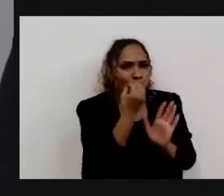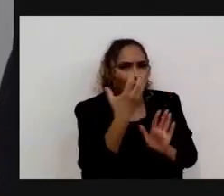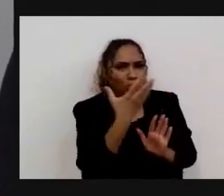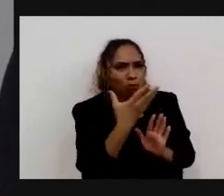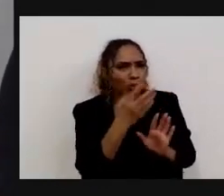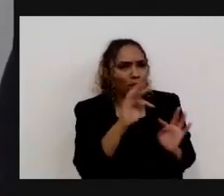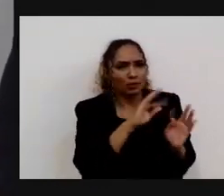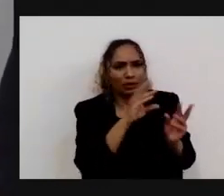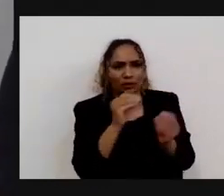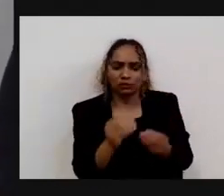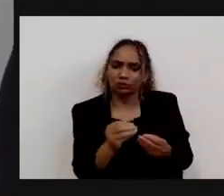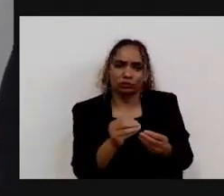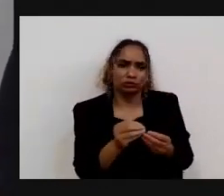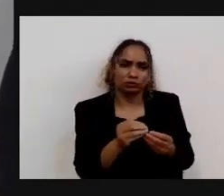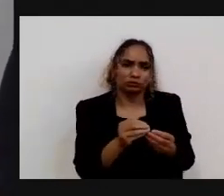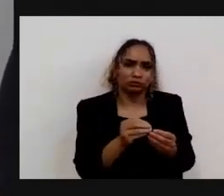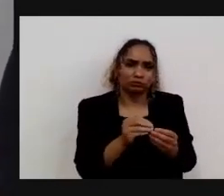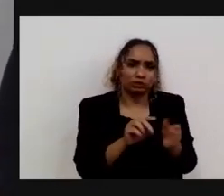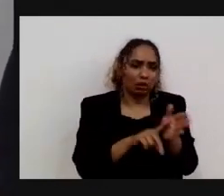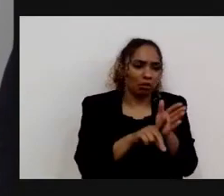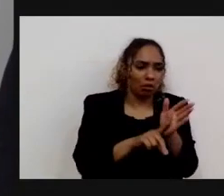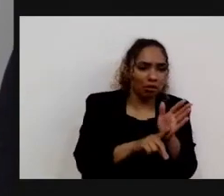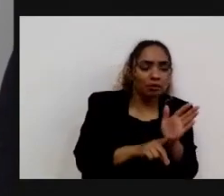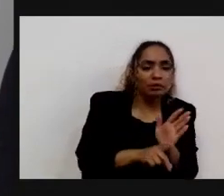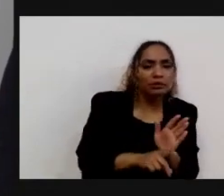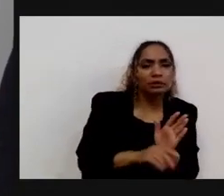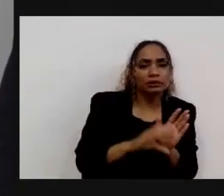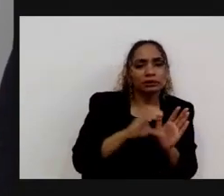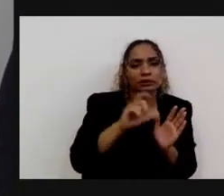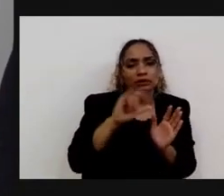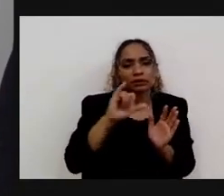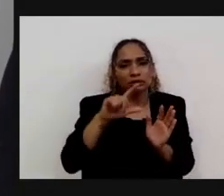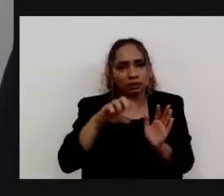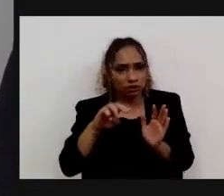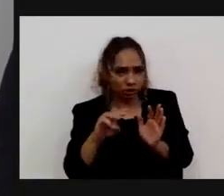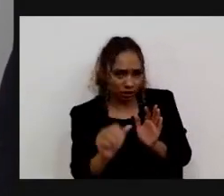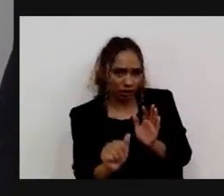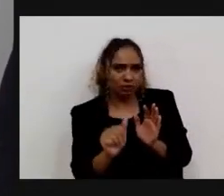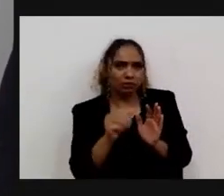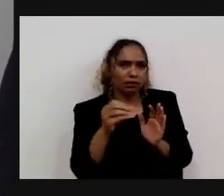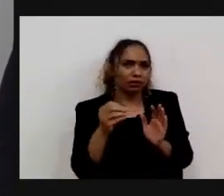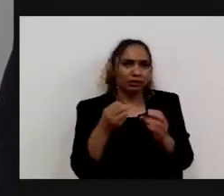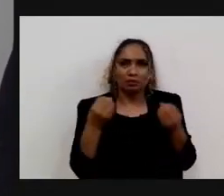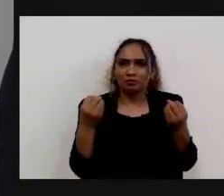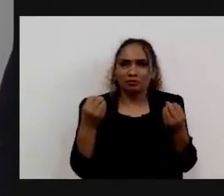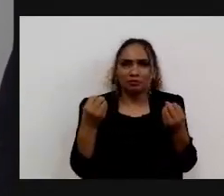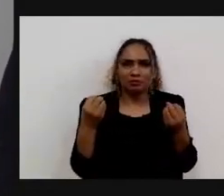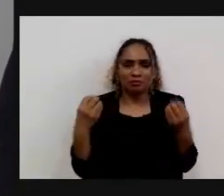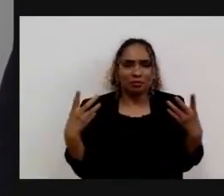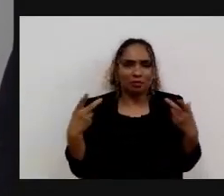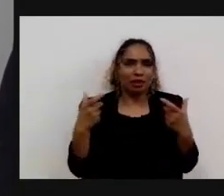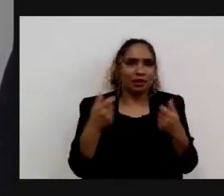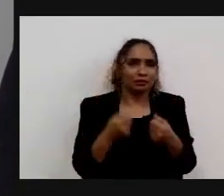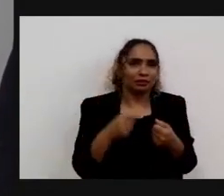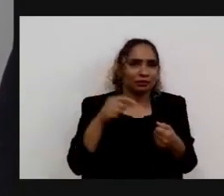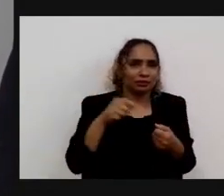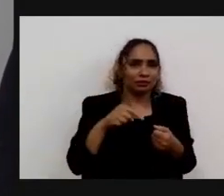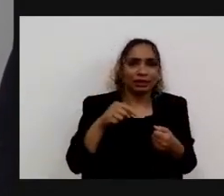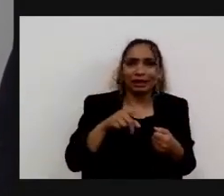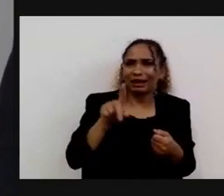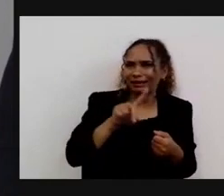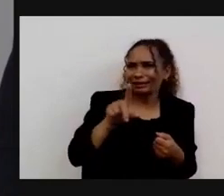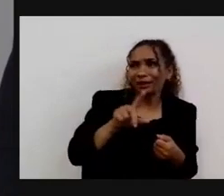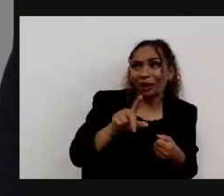a pessoa roda pesquisa de clima e faz tudo muito maravilhoso novamente então aqui não aqui sai a pessoa